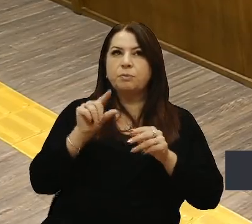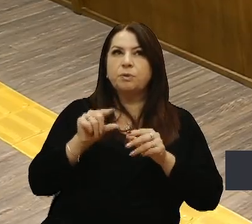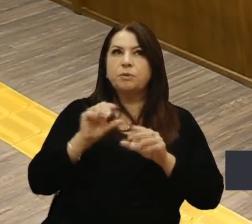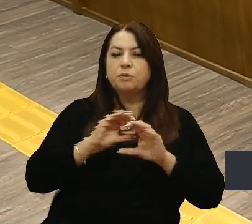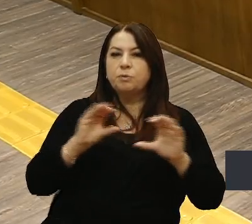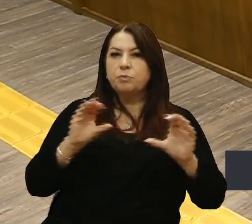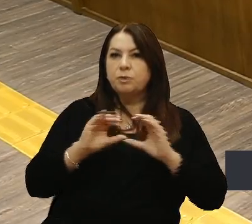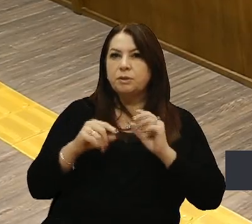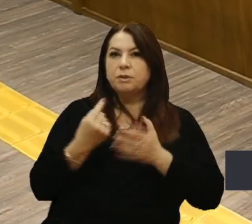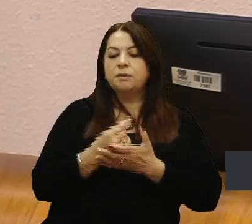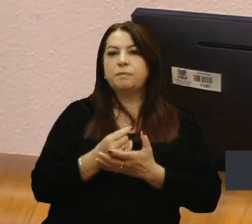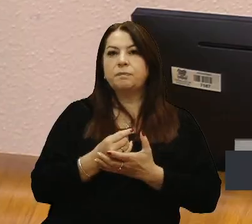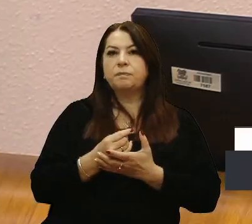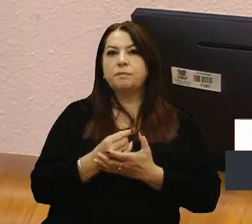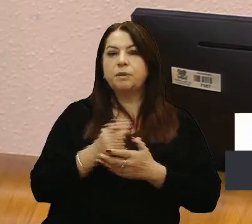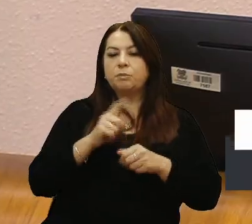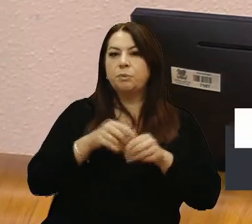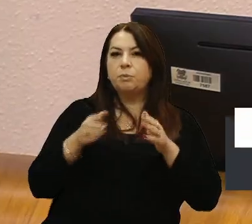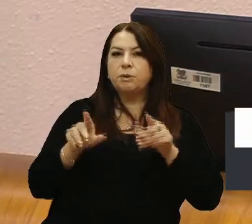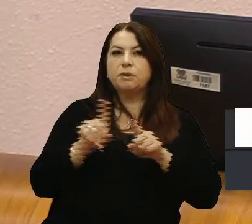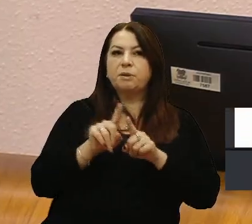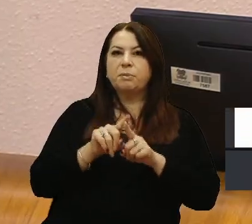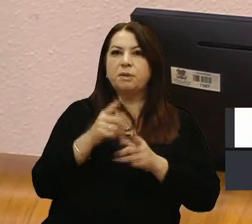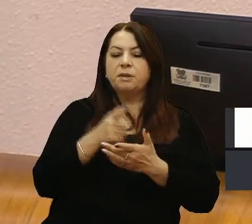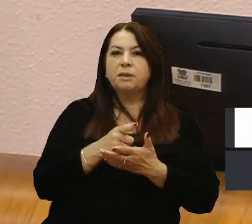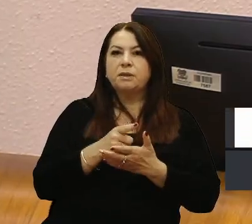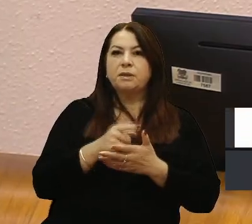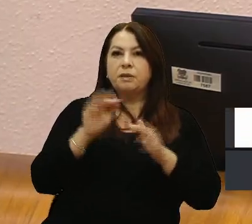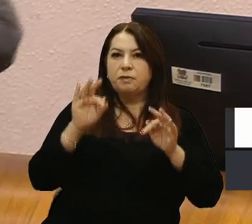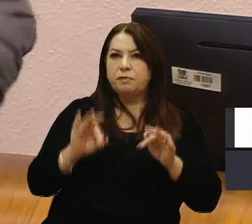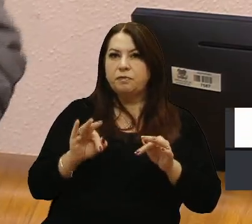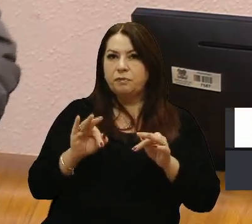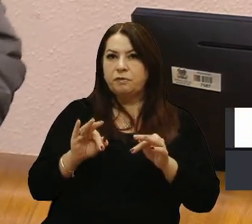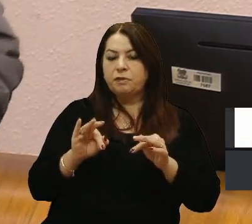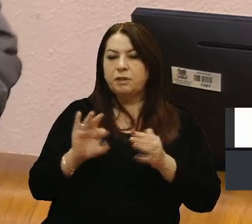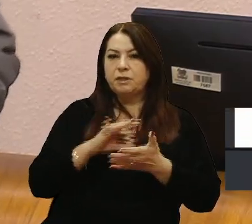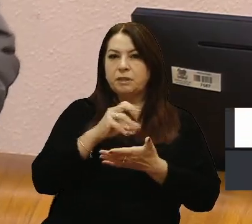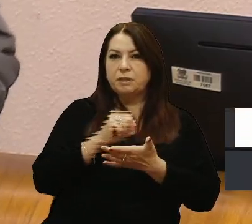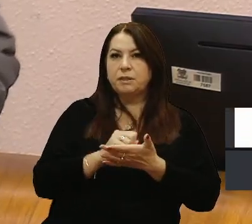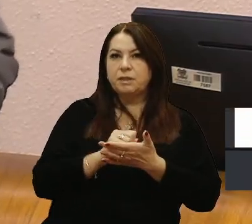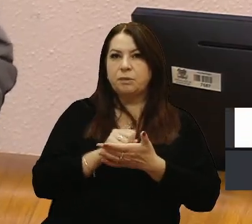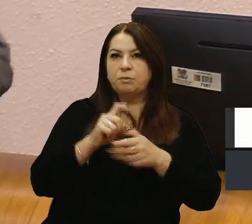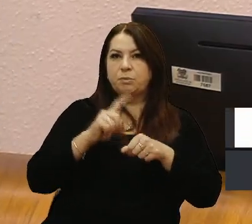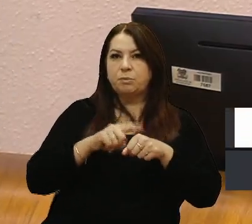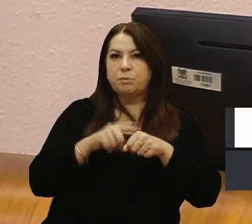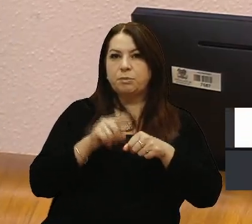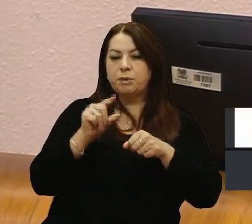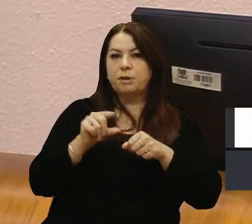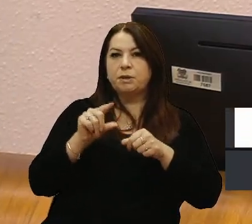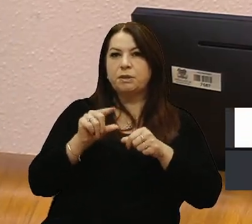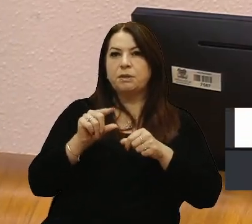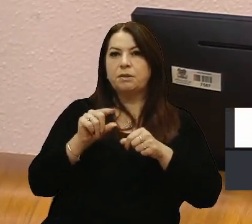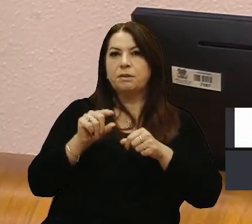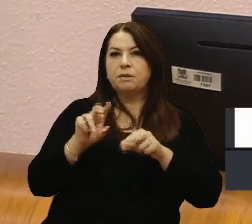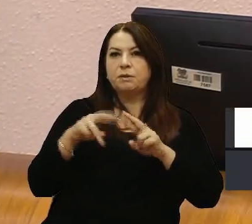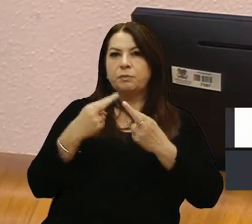pequenas comunicações, momento também que a gente encerra as inscrições para o espaço do pequeno expediente.